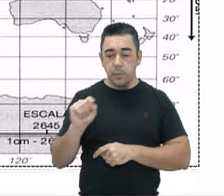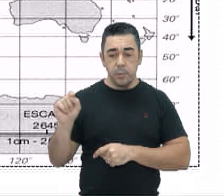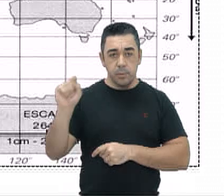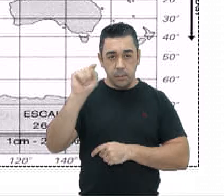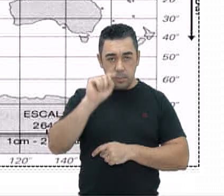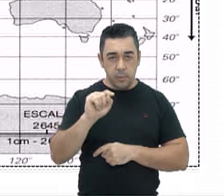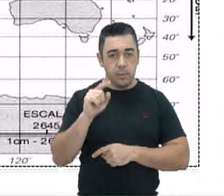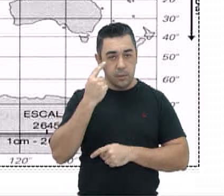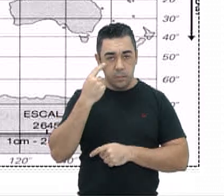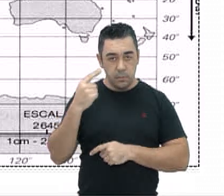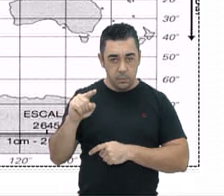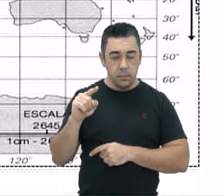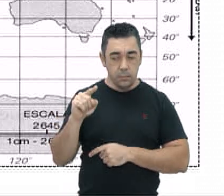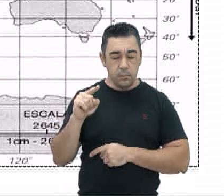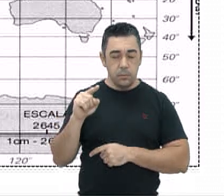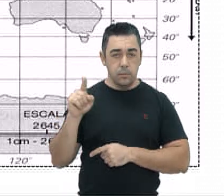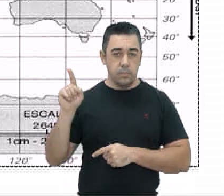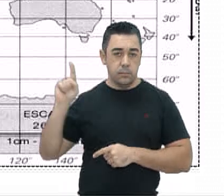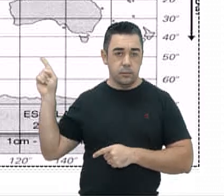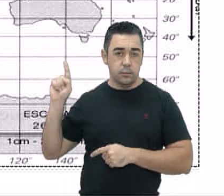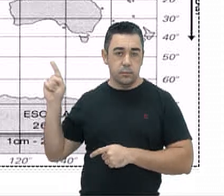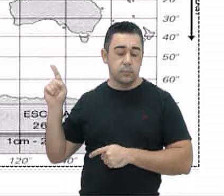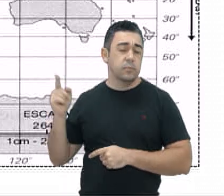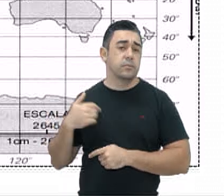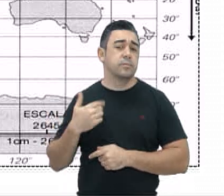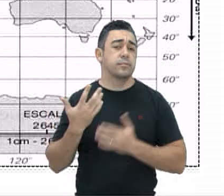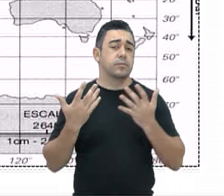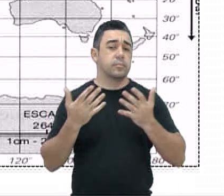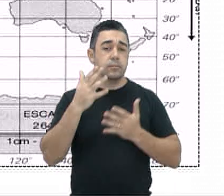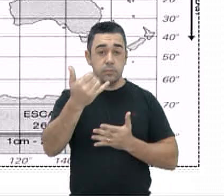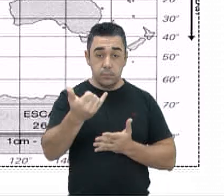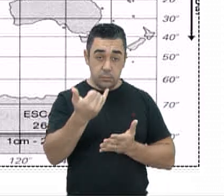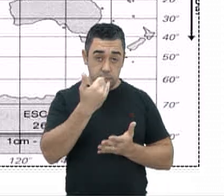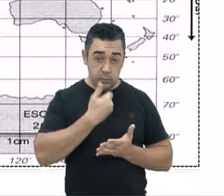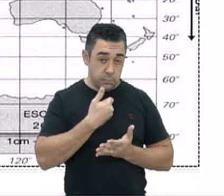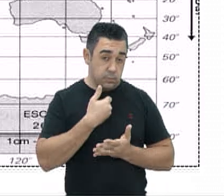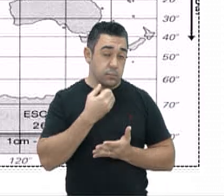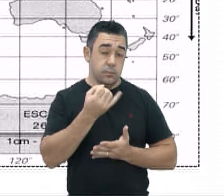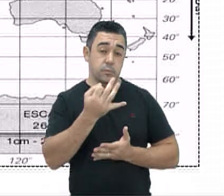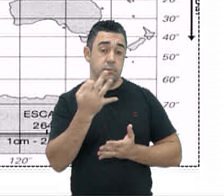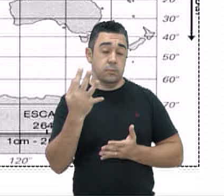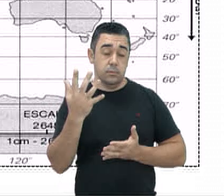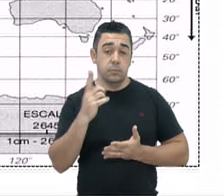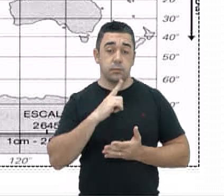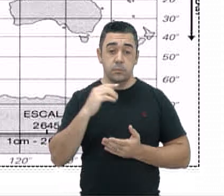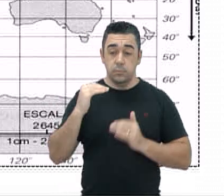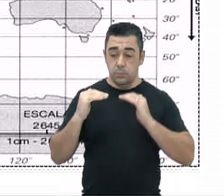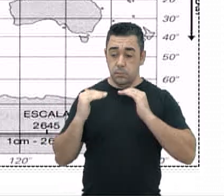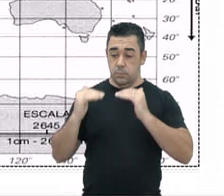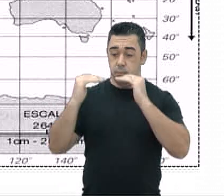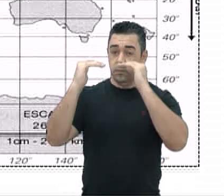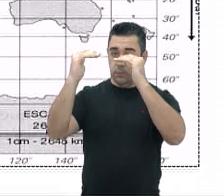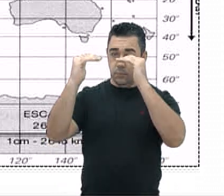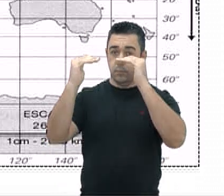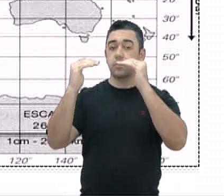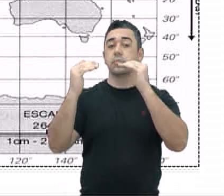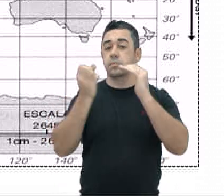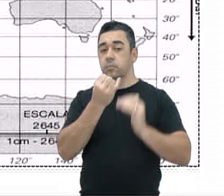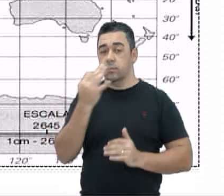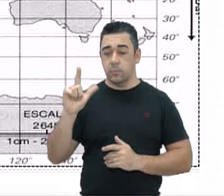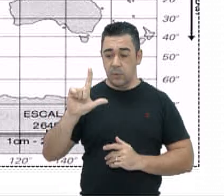circulado, ó, circulado de forma pontilhada. E eu quero que você indique qual é a latitude, qual